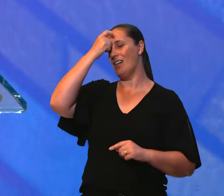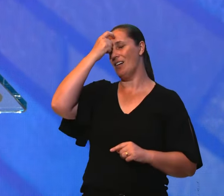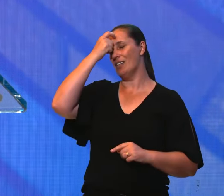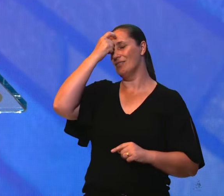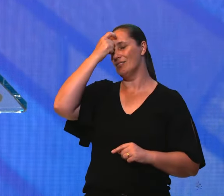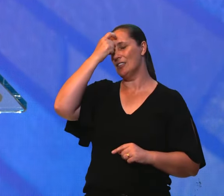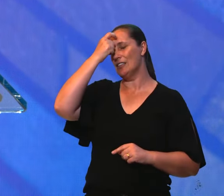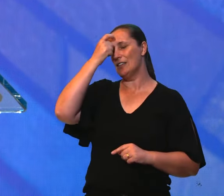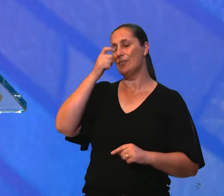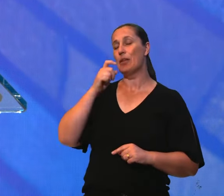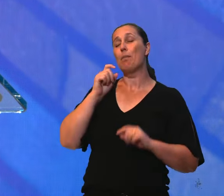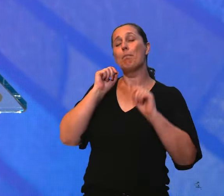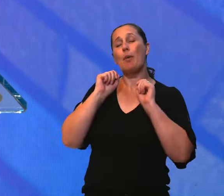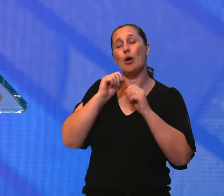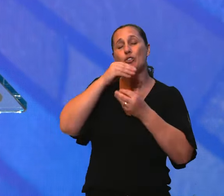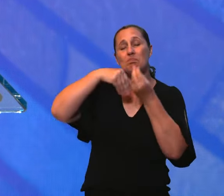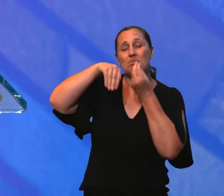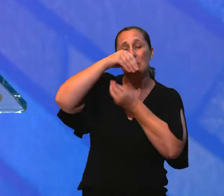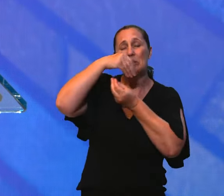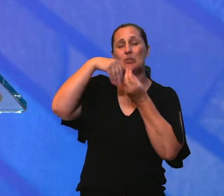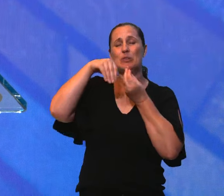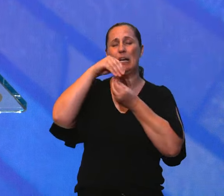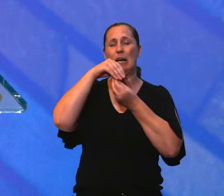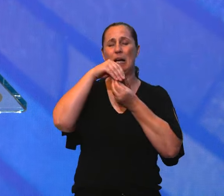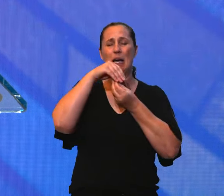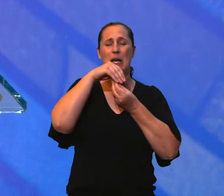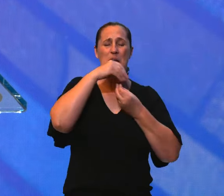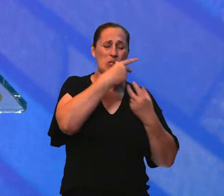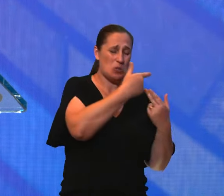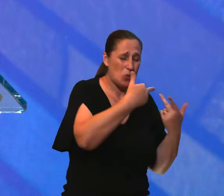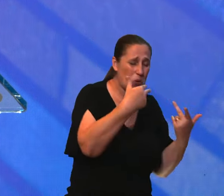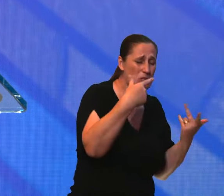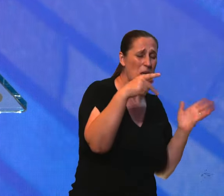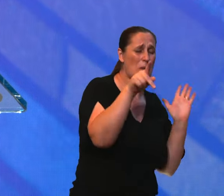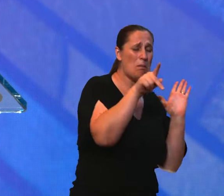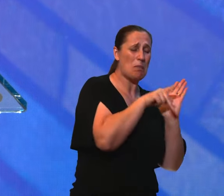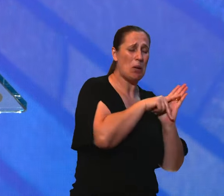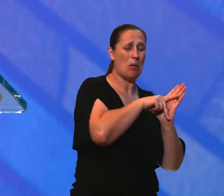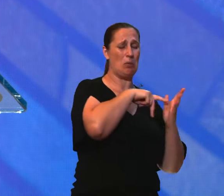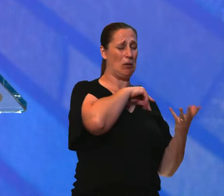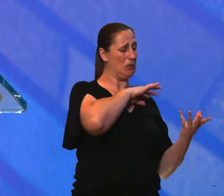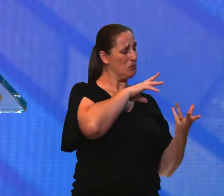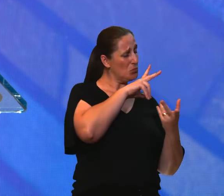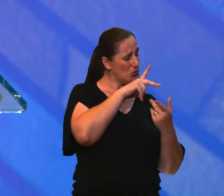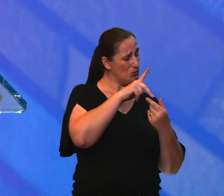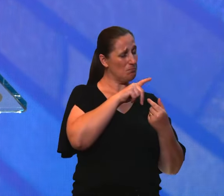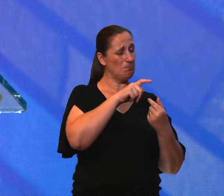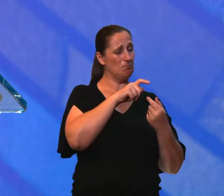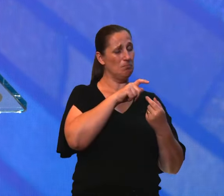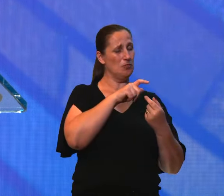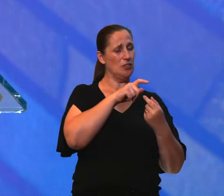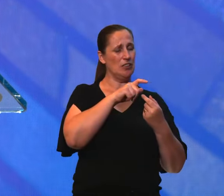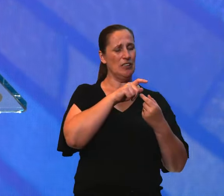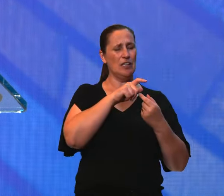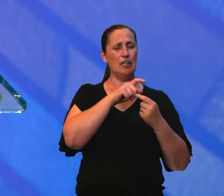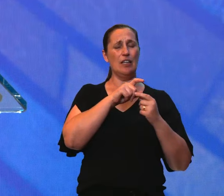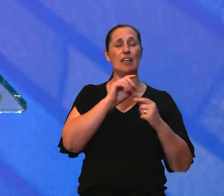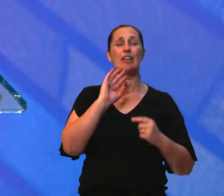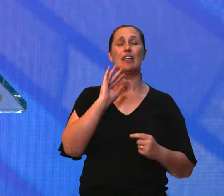enorme de se misturar às tranqueiras da minha caixola e